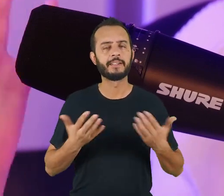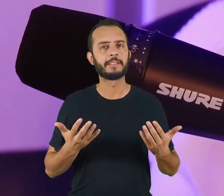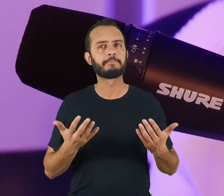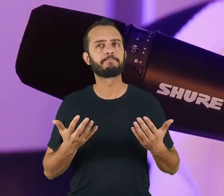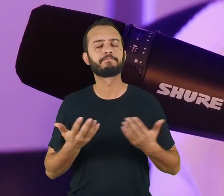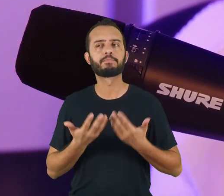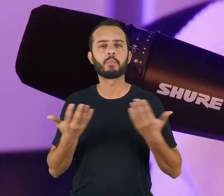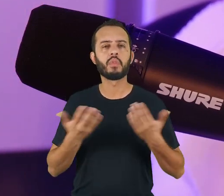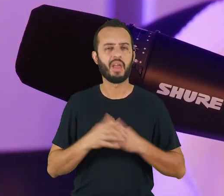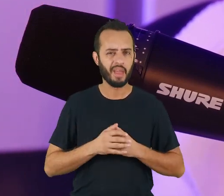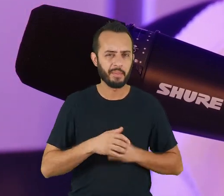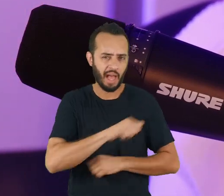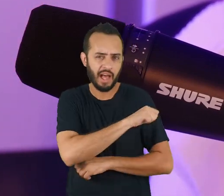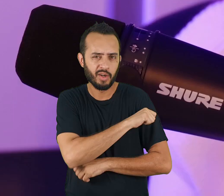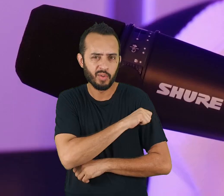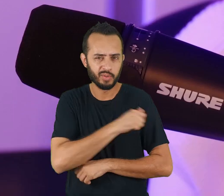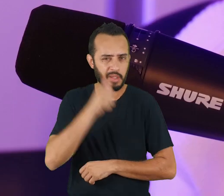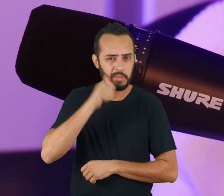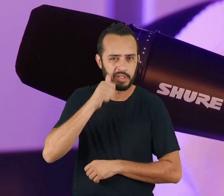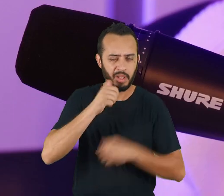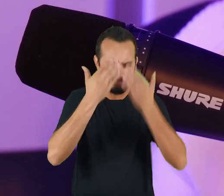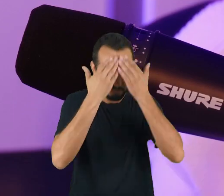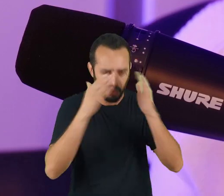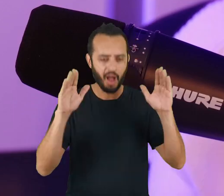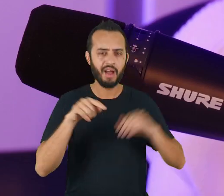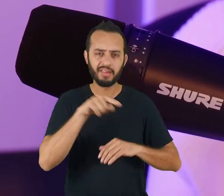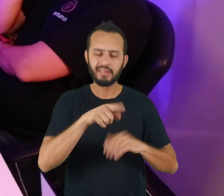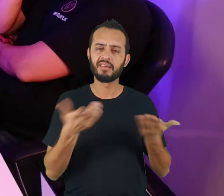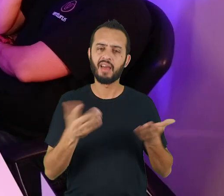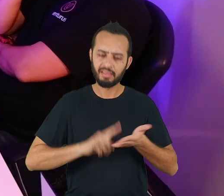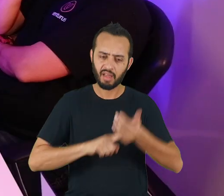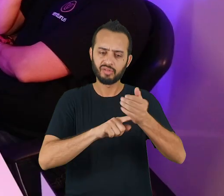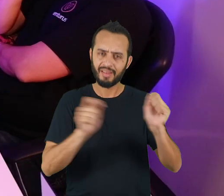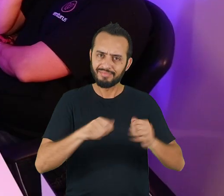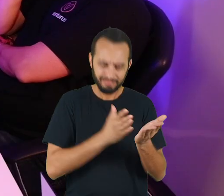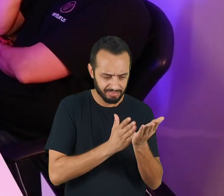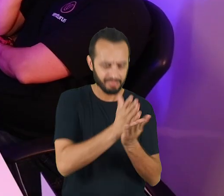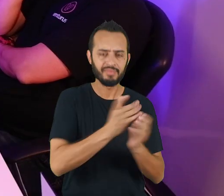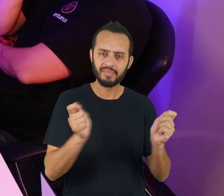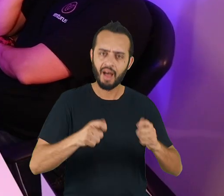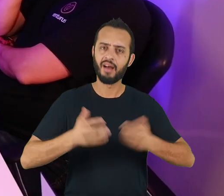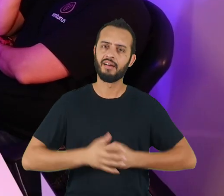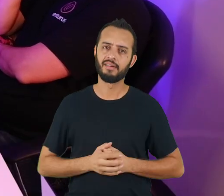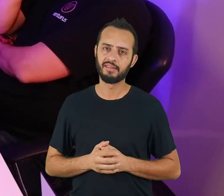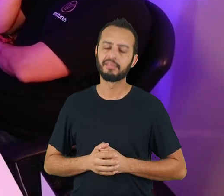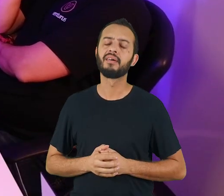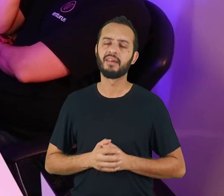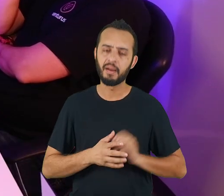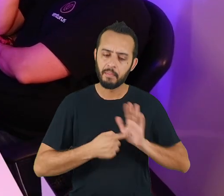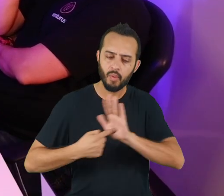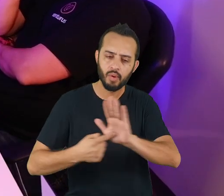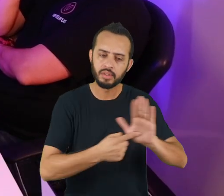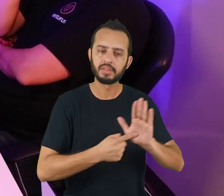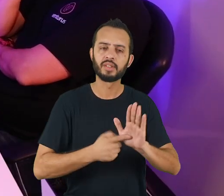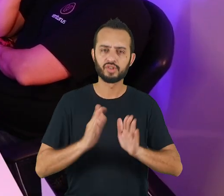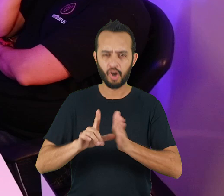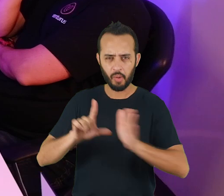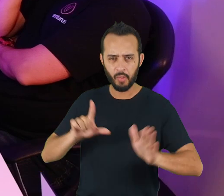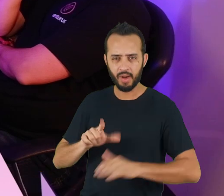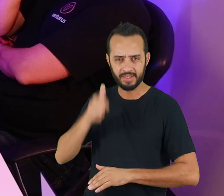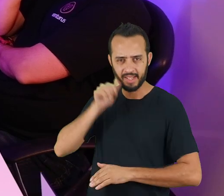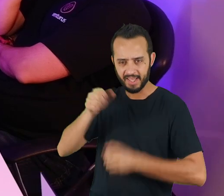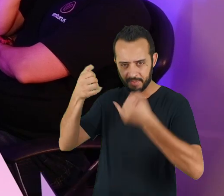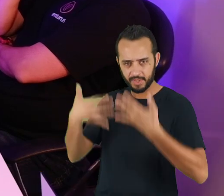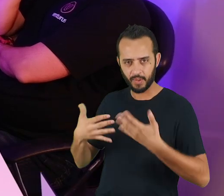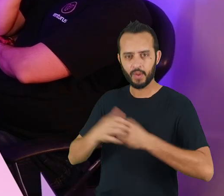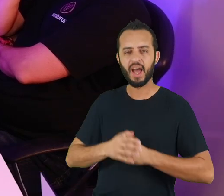eh abrir a cabeça das meninas que esse é um caminho que que é possível seguir mostrando como a des tinha falado que não